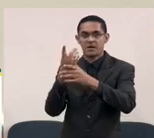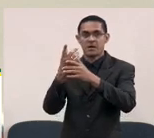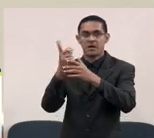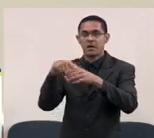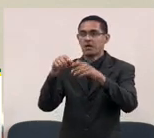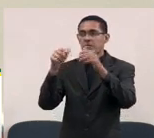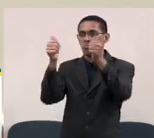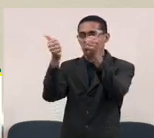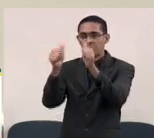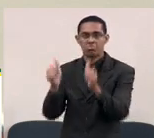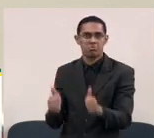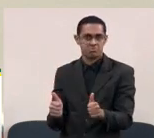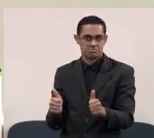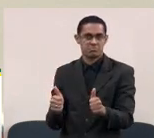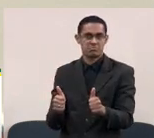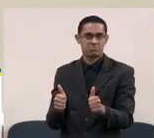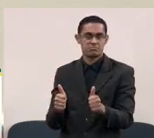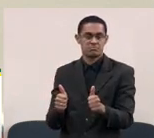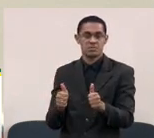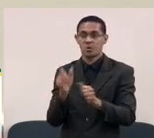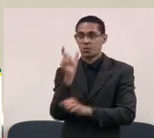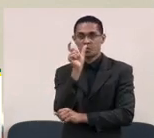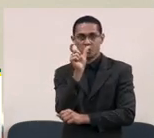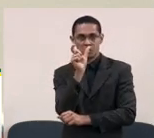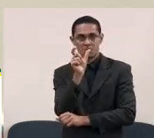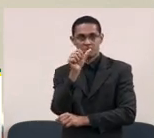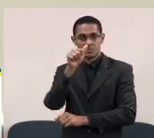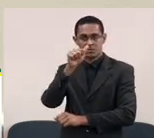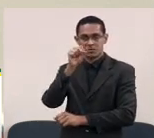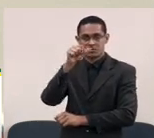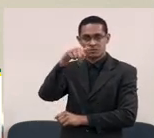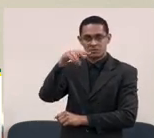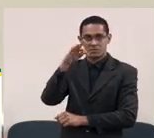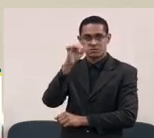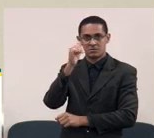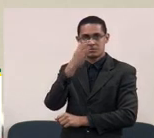E agora ficou o nome de Santa Dulce dos Pobres. Então,